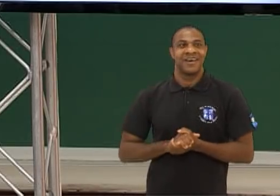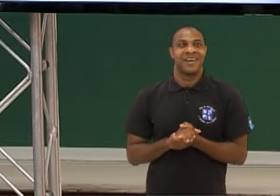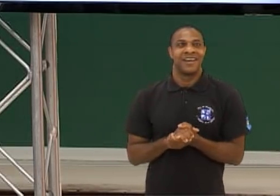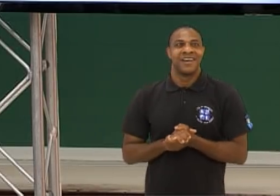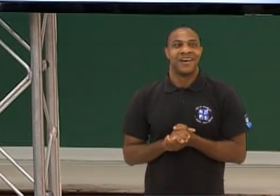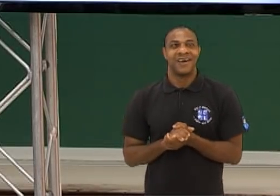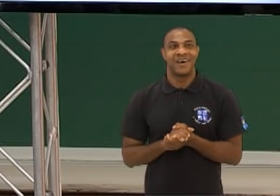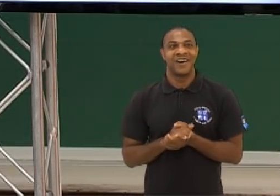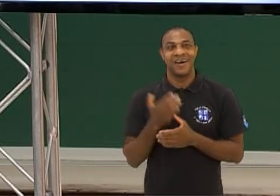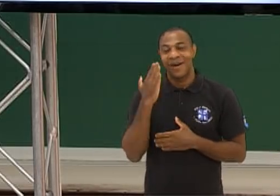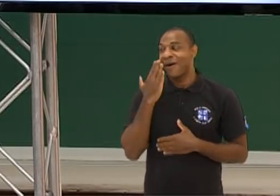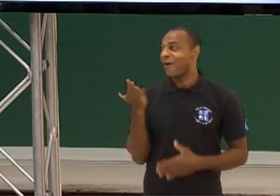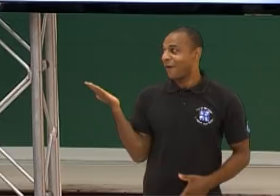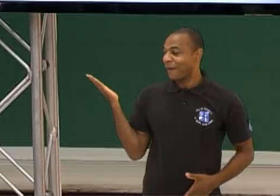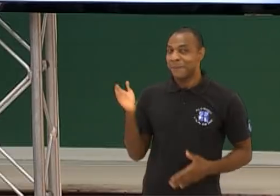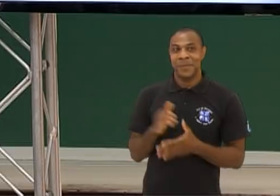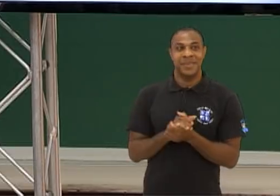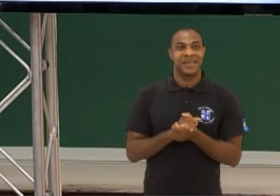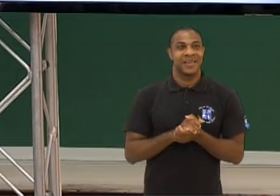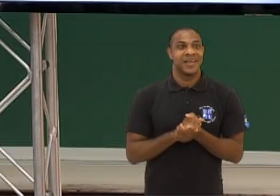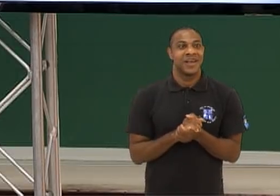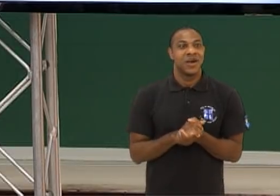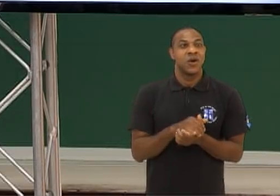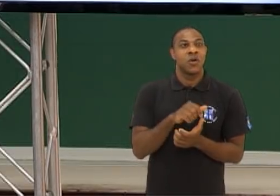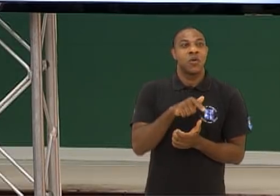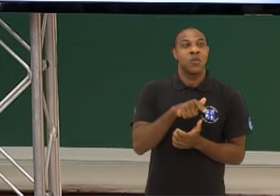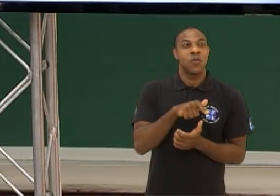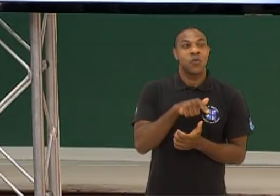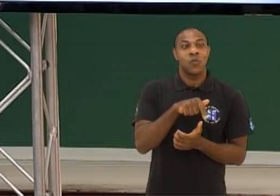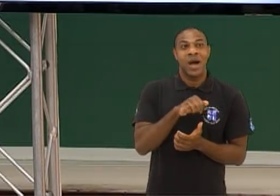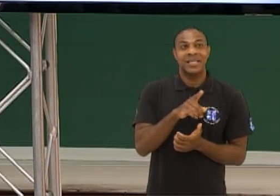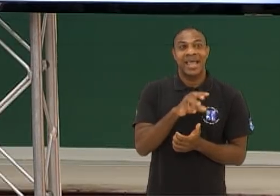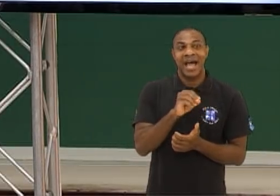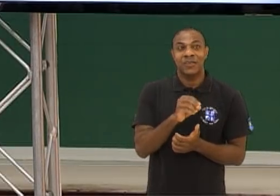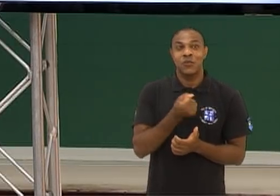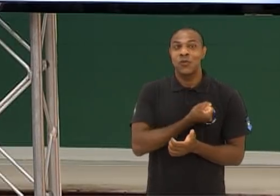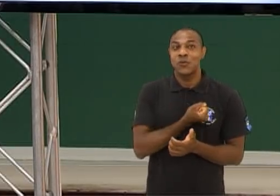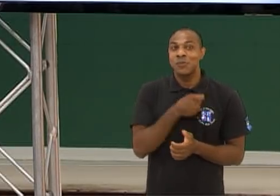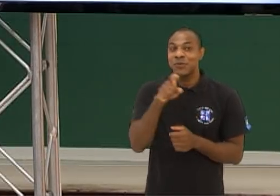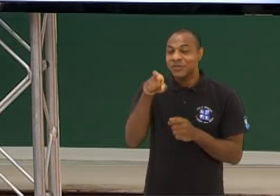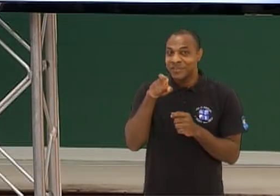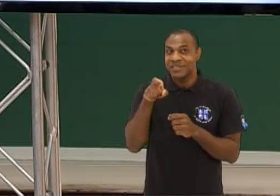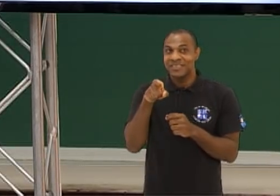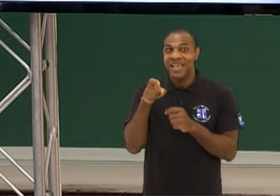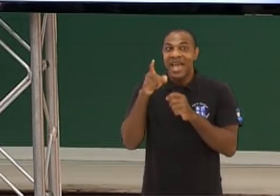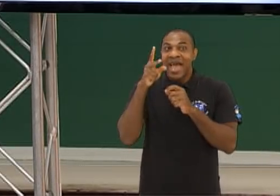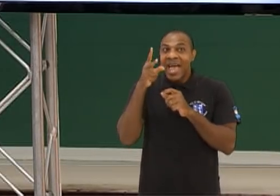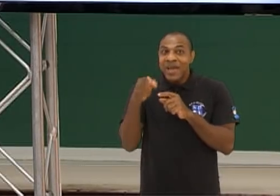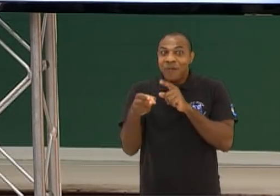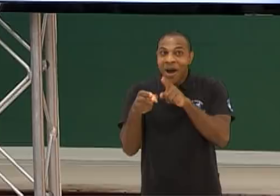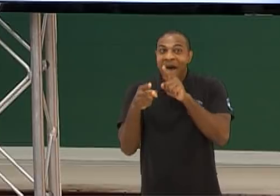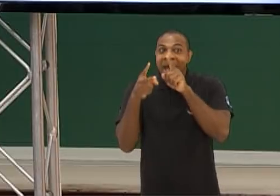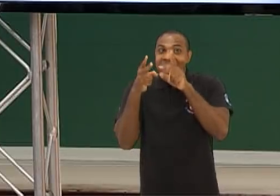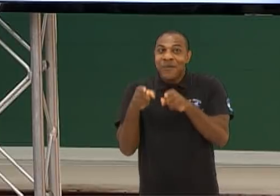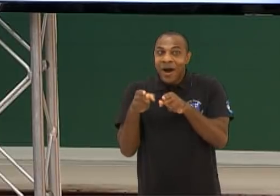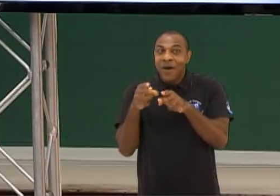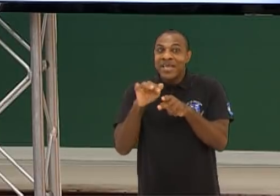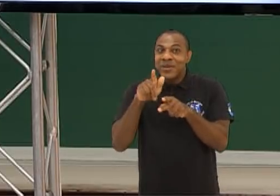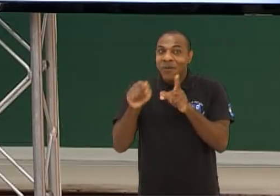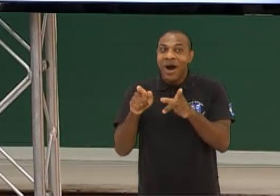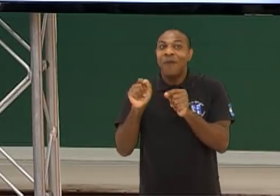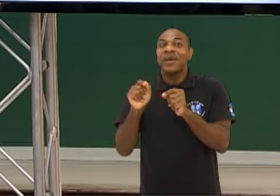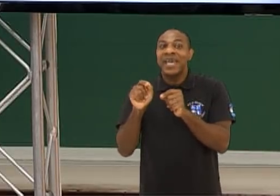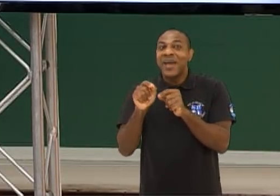x é igual à quinta parte desse número subtraído de 20. Então, o que é quadrado de x? Quadrado de x não é 2x,